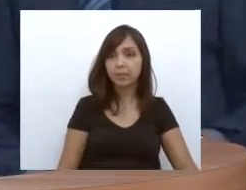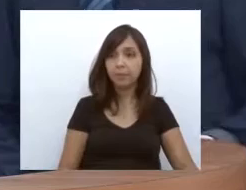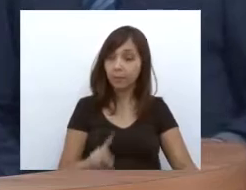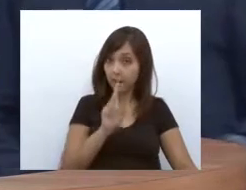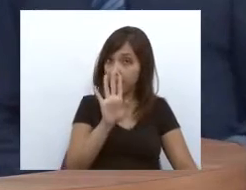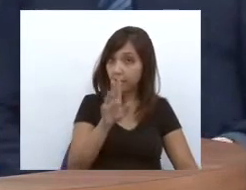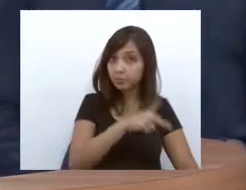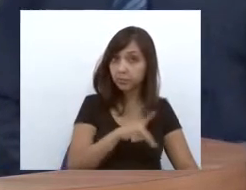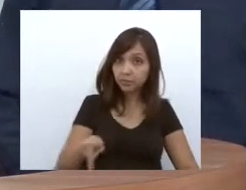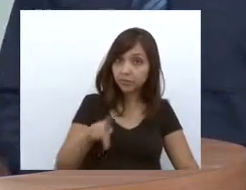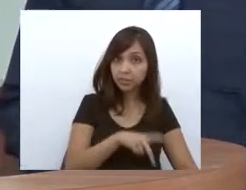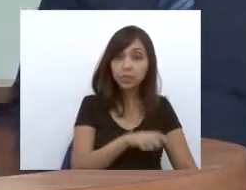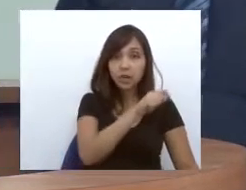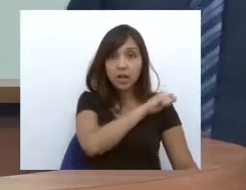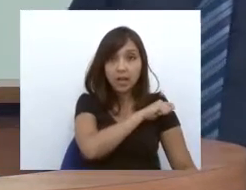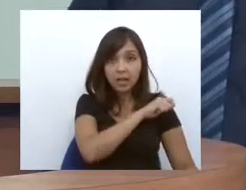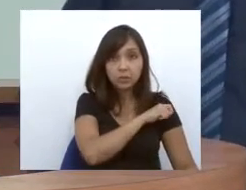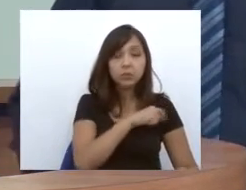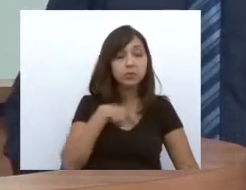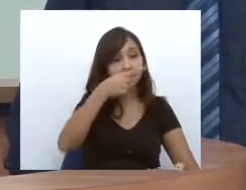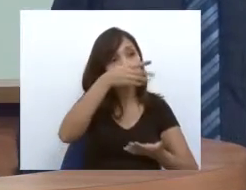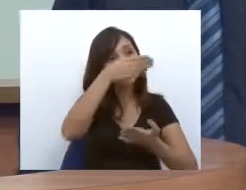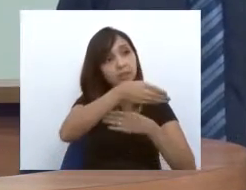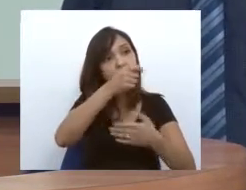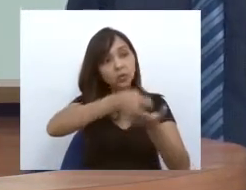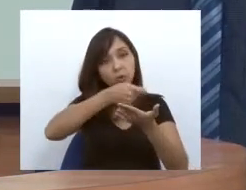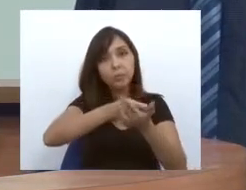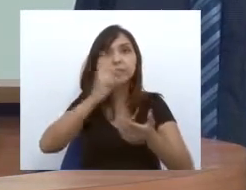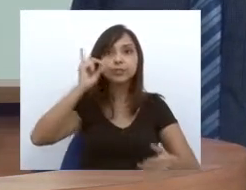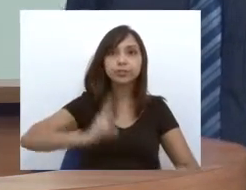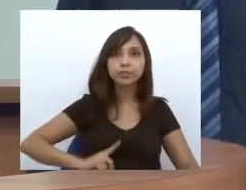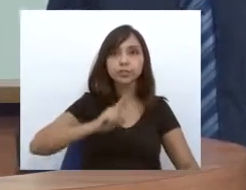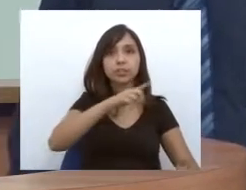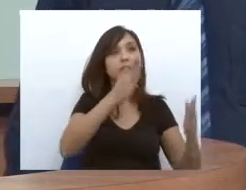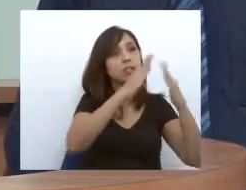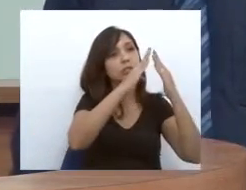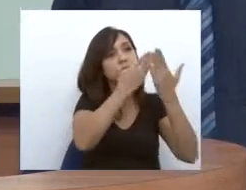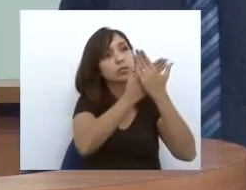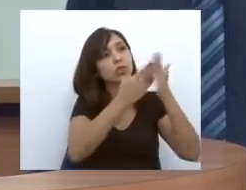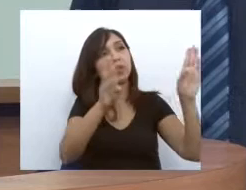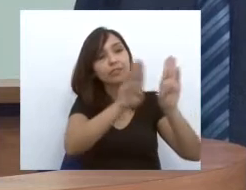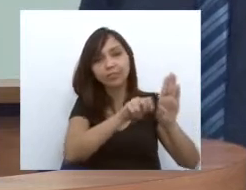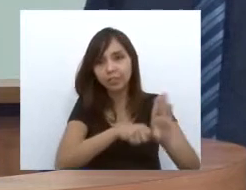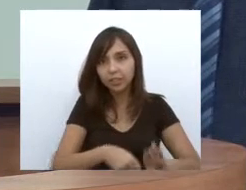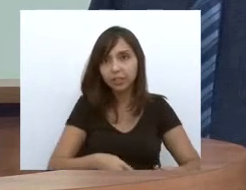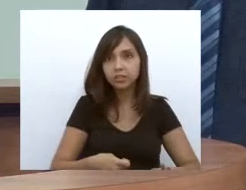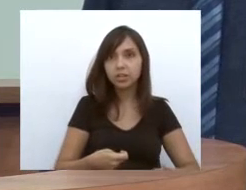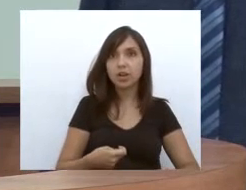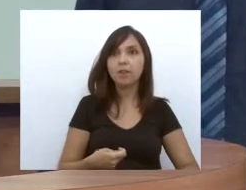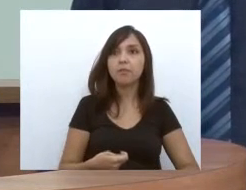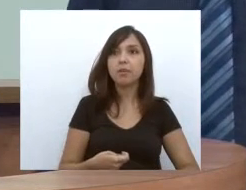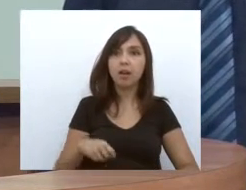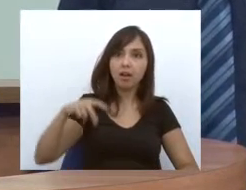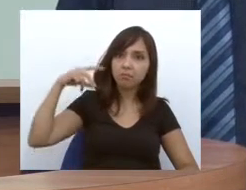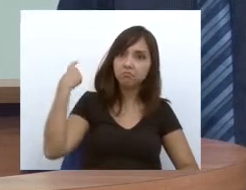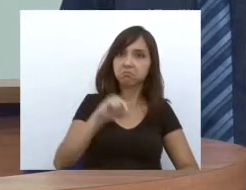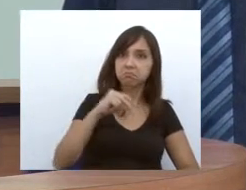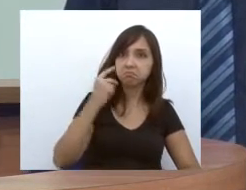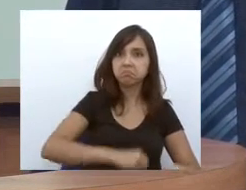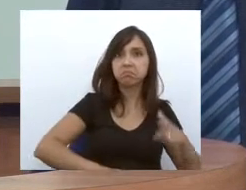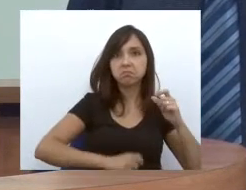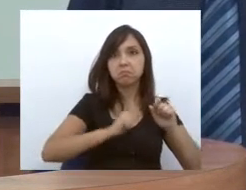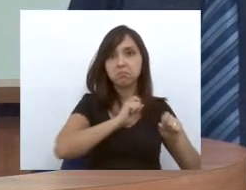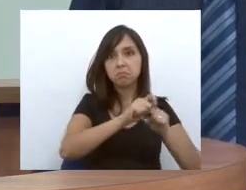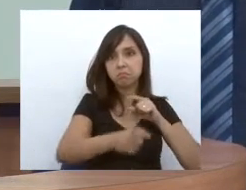é professor e aluno que vai cobrar seus direitos, fechamento de escolas, é cacete, bala